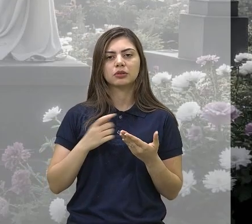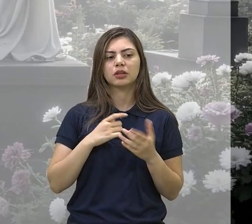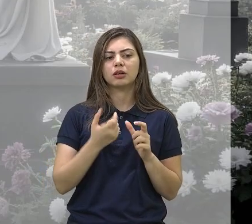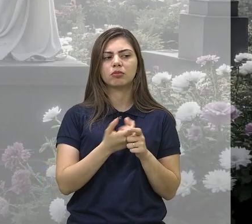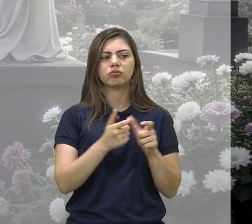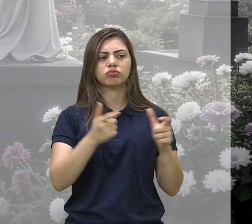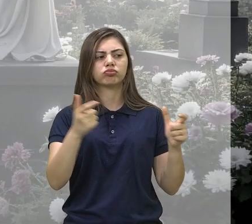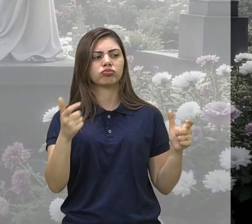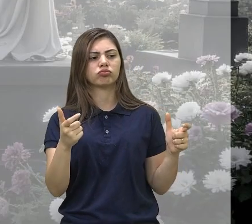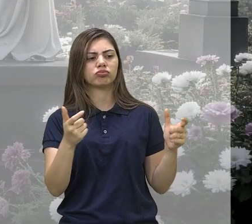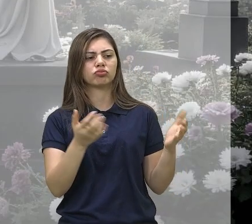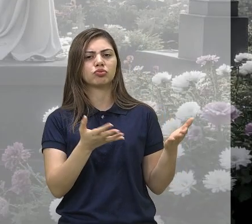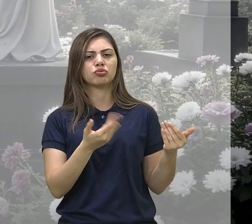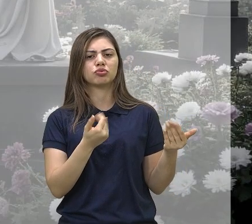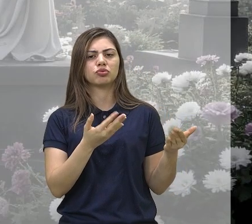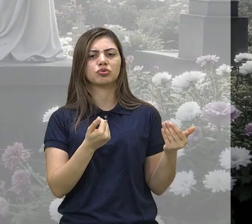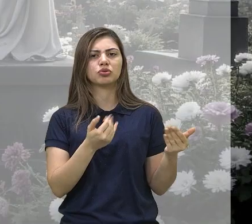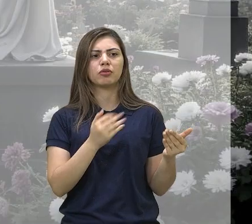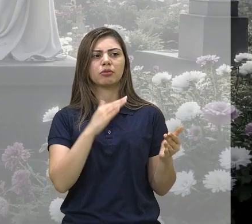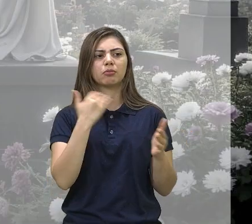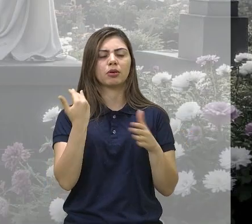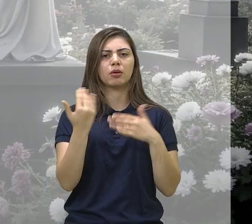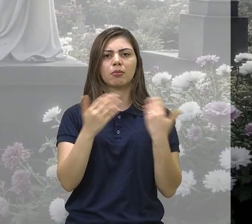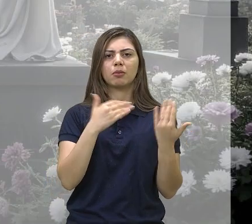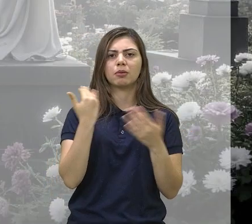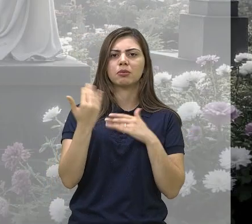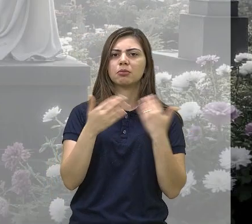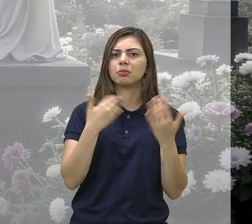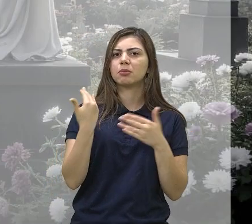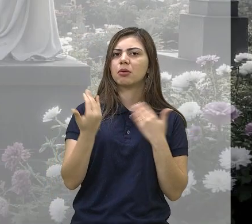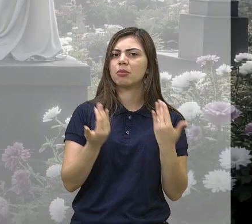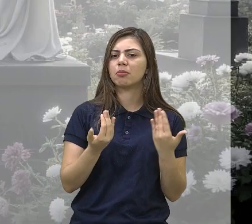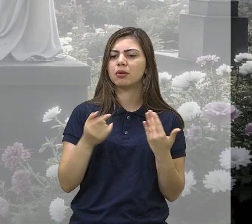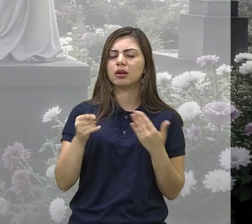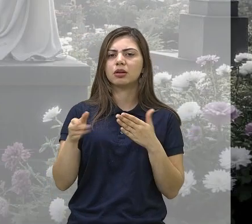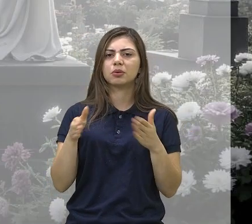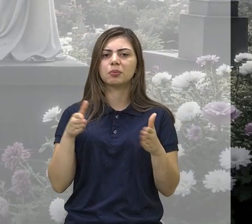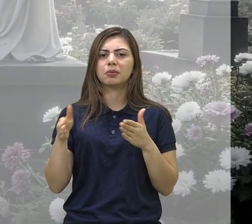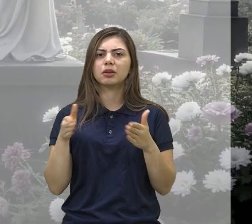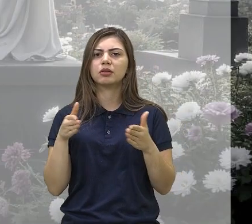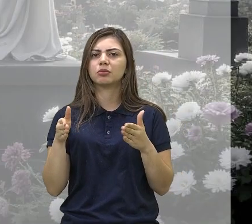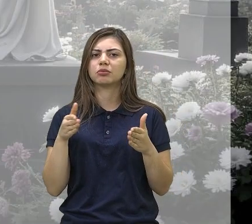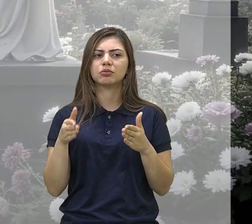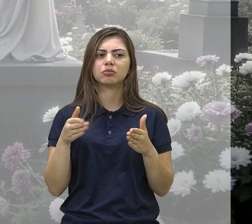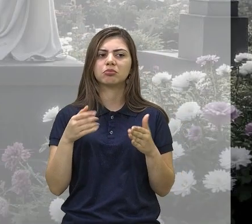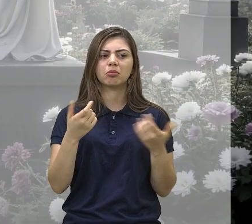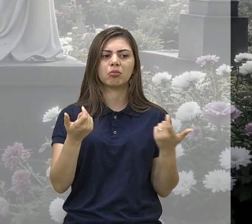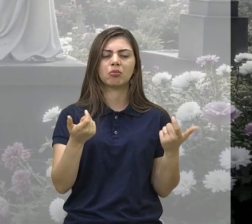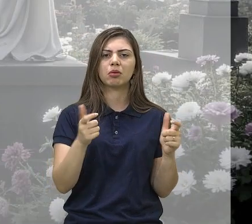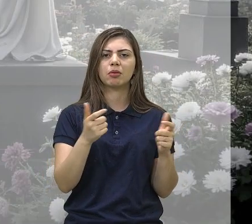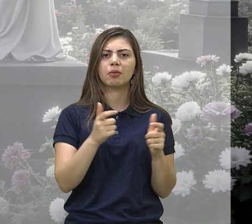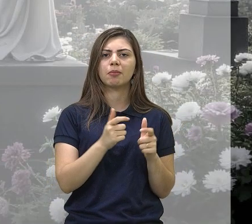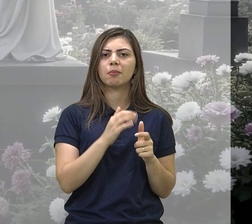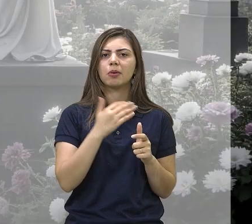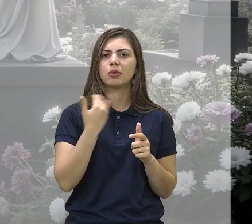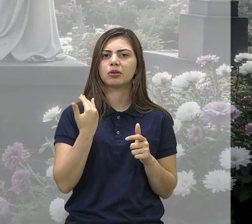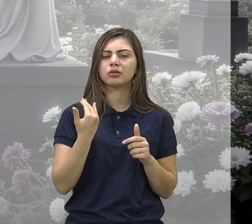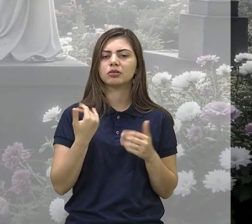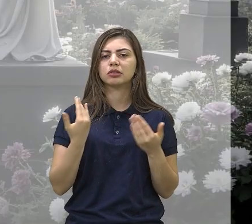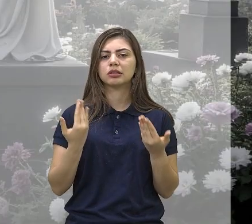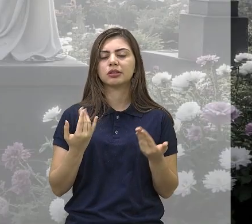né, falecendo, então assim, muito precoce, né? É por isso que